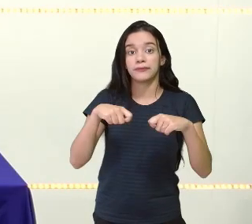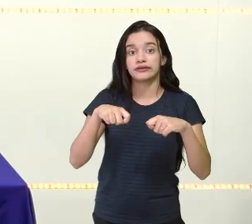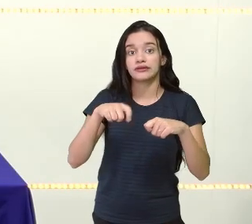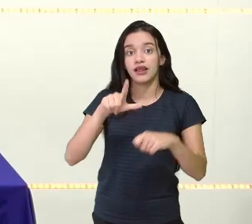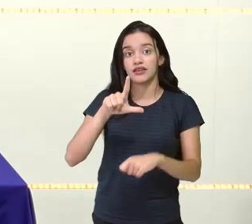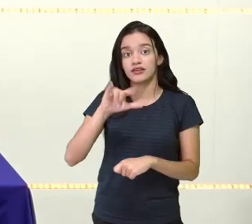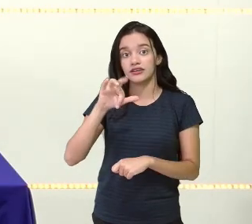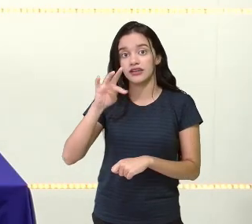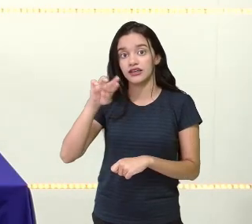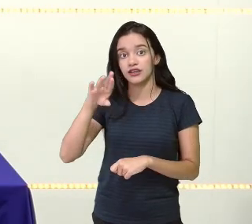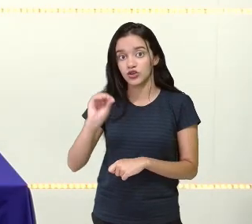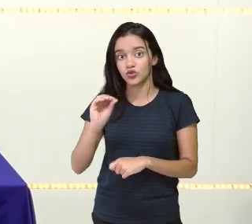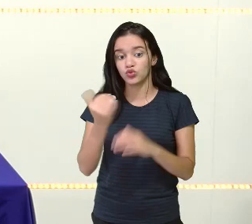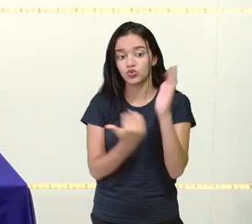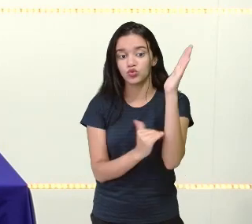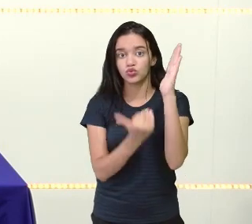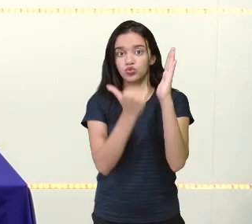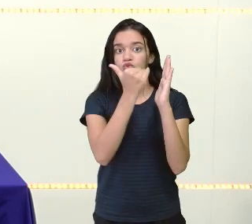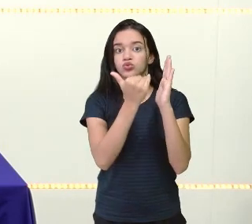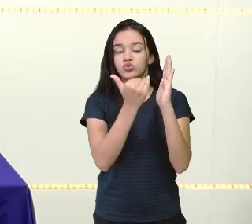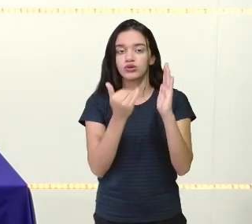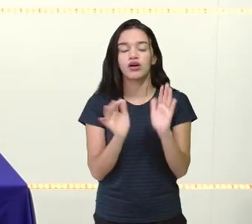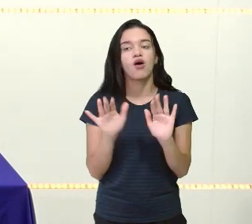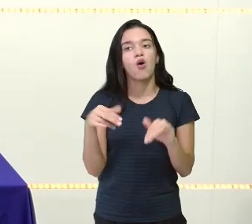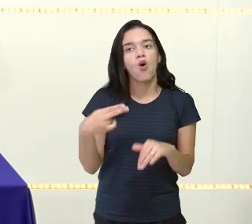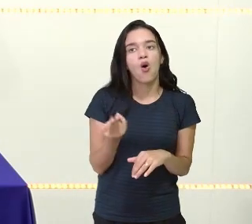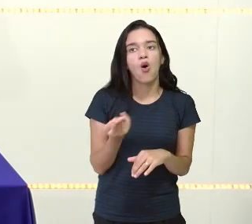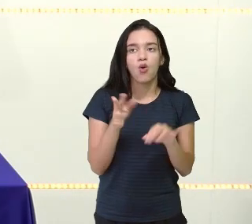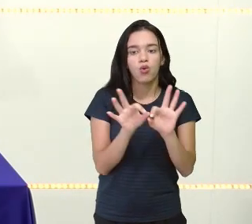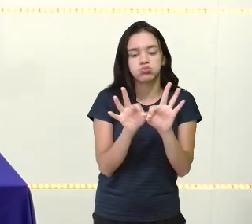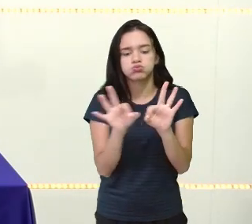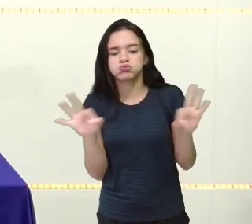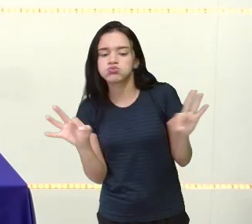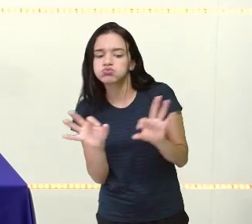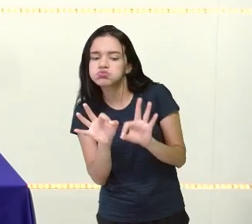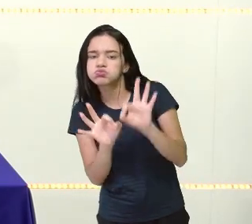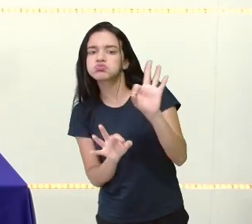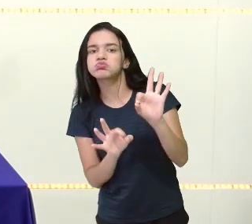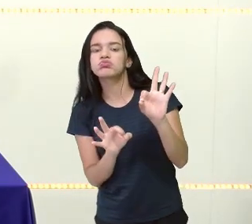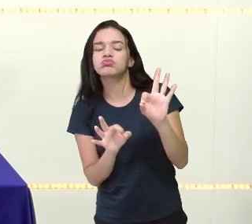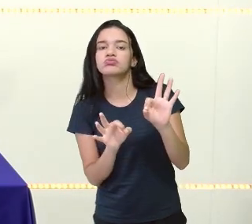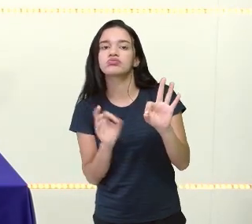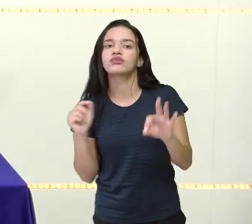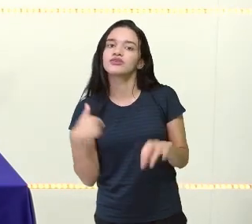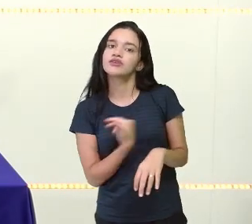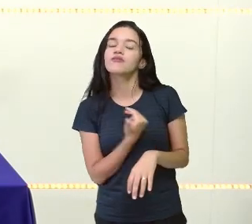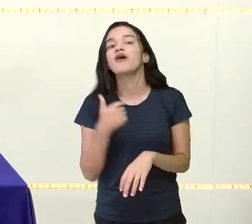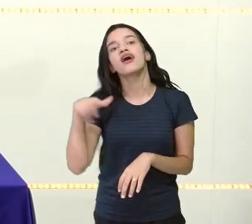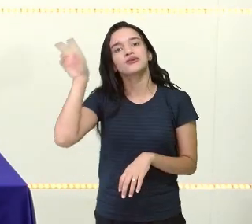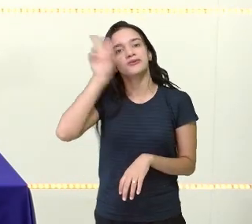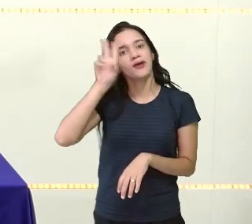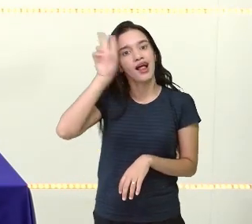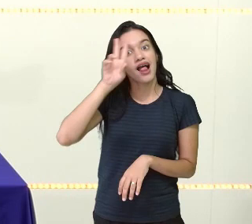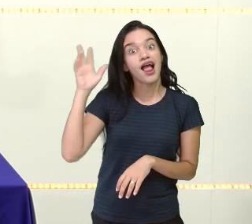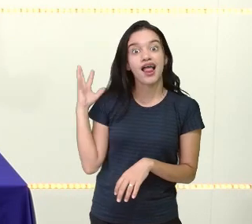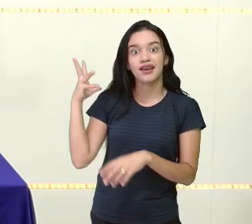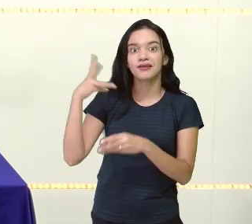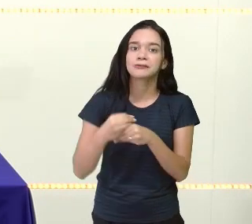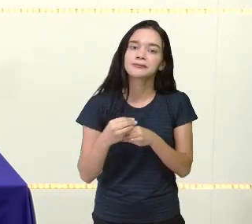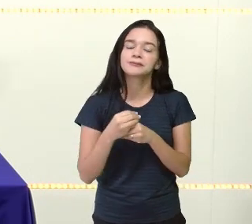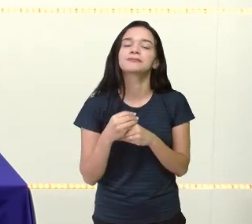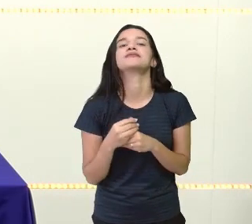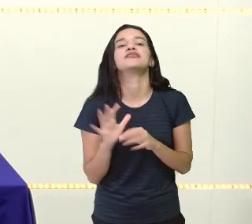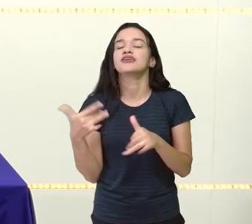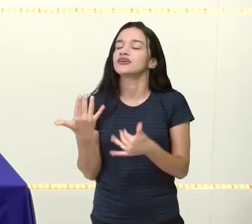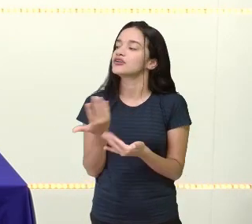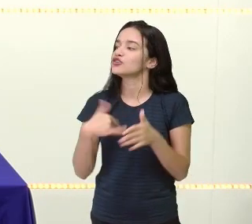capacidade? Será que é a grandeza comprimento? A gente está só relembrando aqui tudo que a gente já estudou. Chegou a resposta aí,